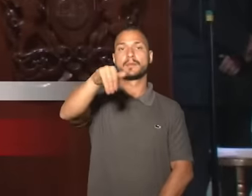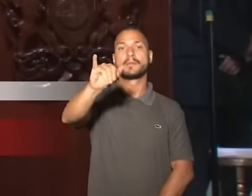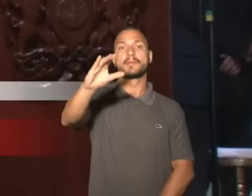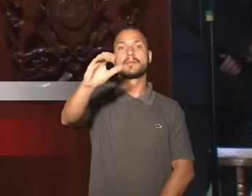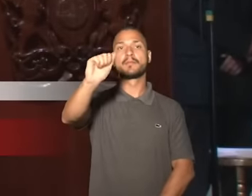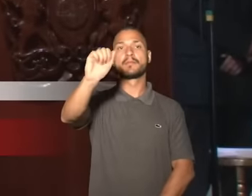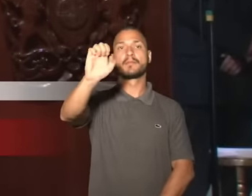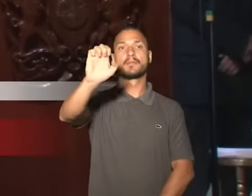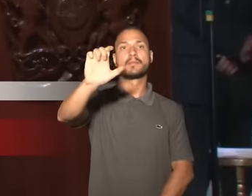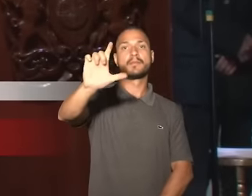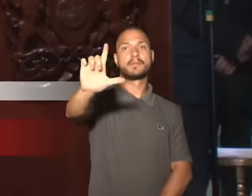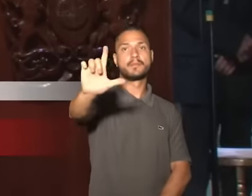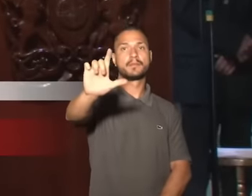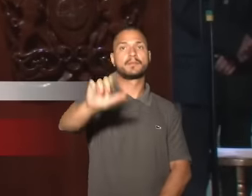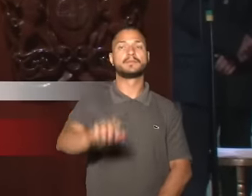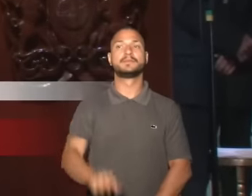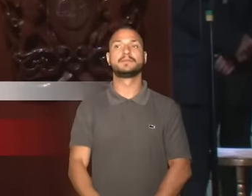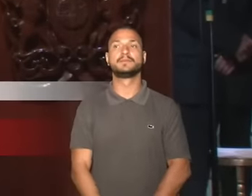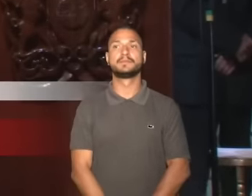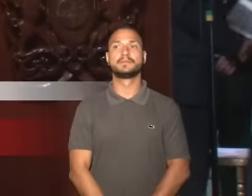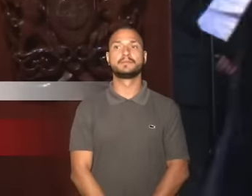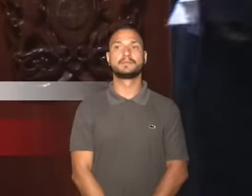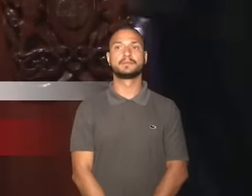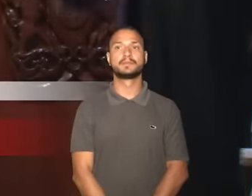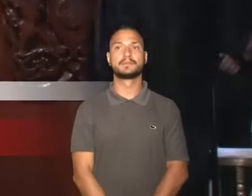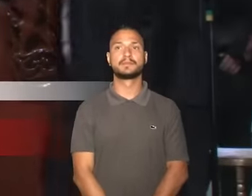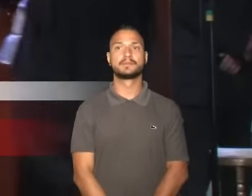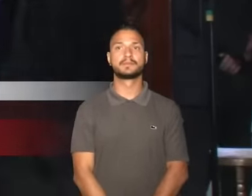Micaelen Flávia Vitorino da Silva.